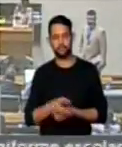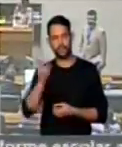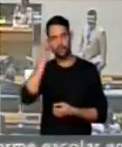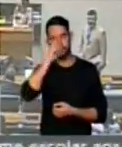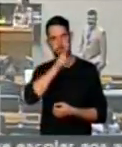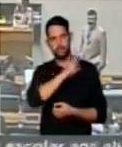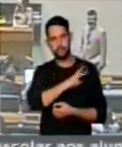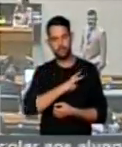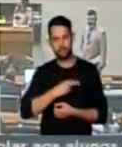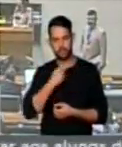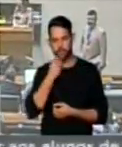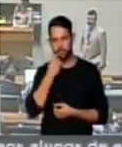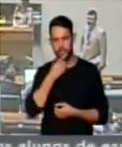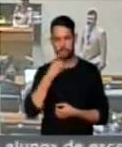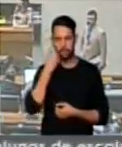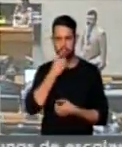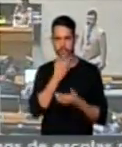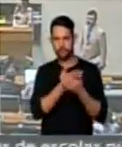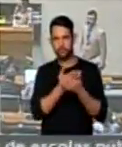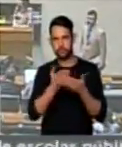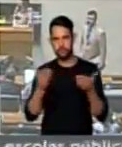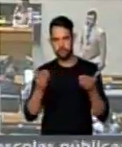Senhor presidente, senhoras e senhores deputados,